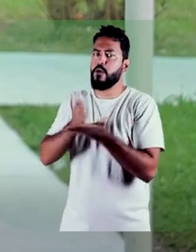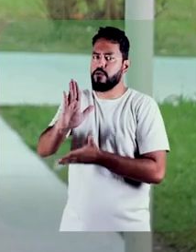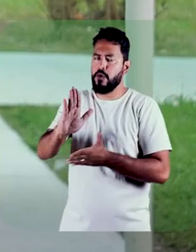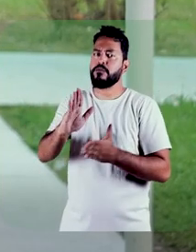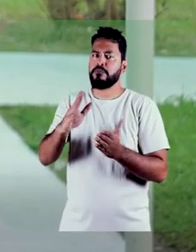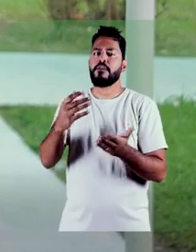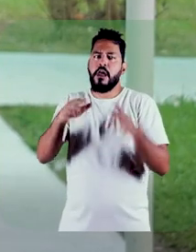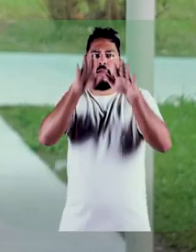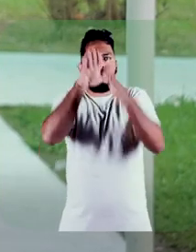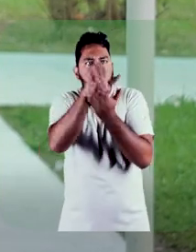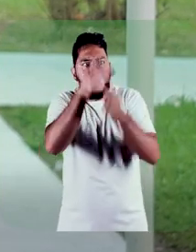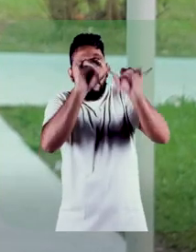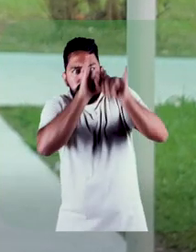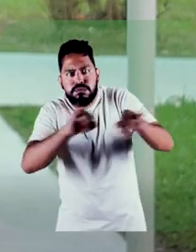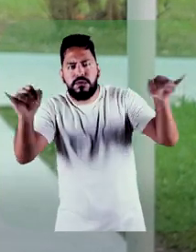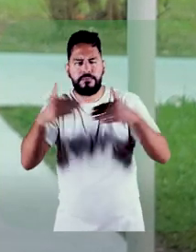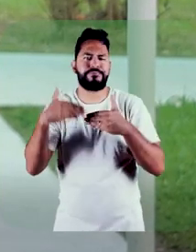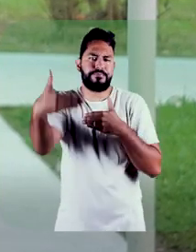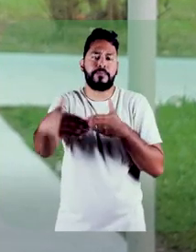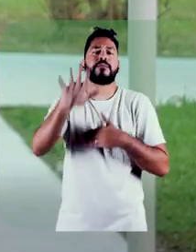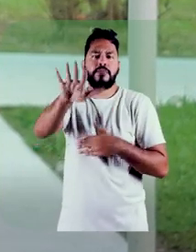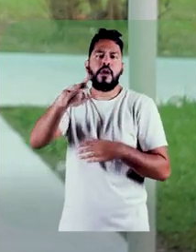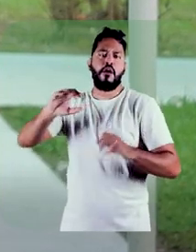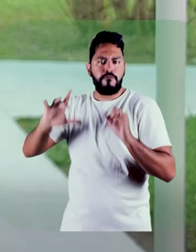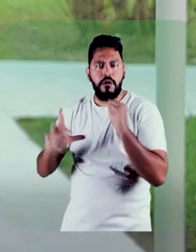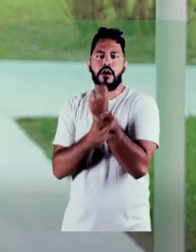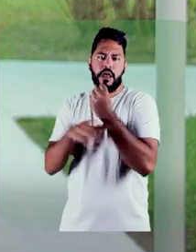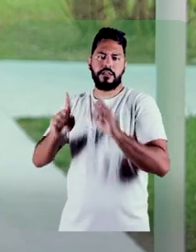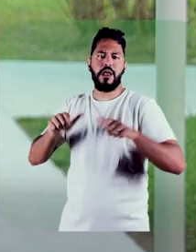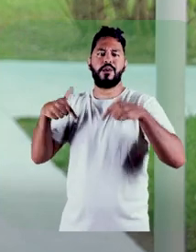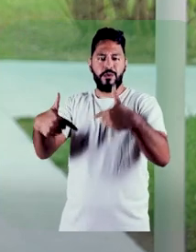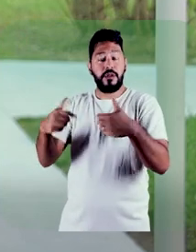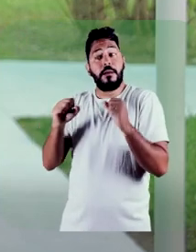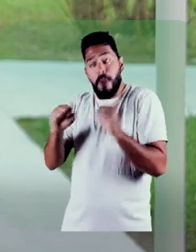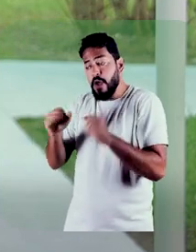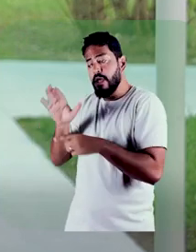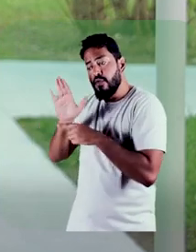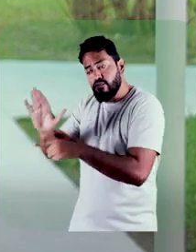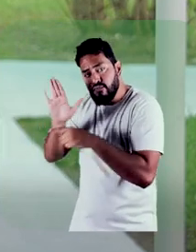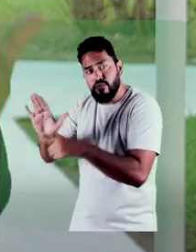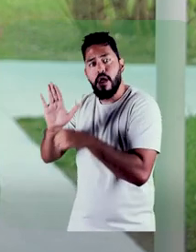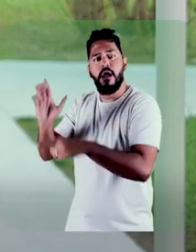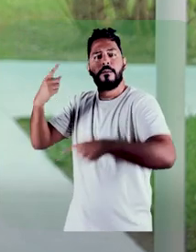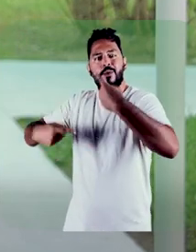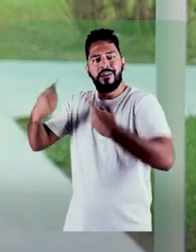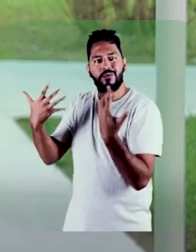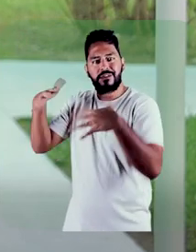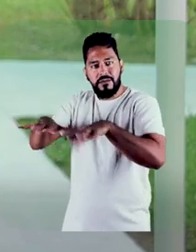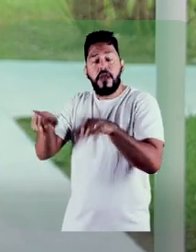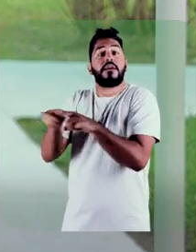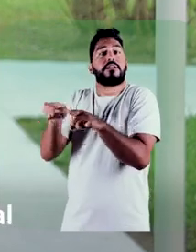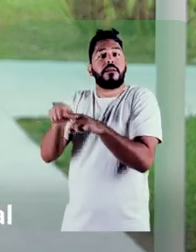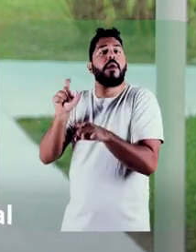ser publicada nas próximas semanas, fortalece ainda mais essa luta. Ela prevê, por exemplo, um programa de incentivo às